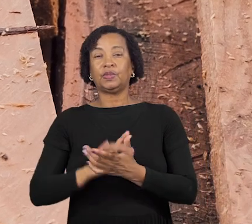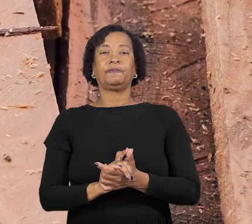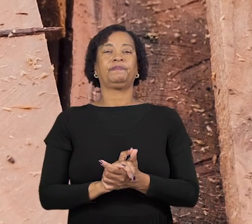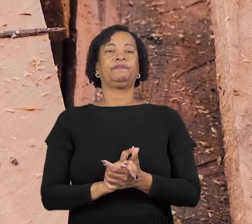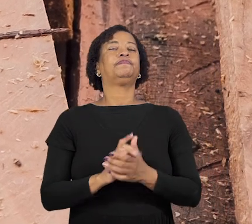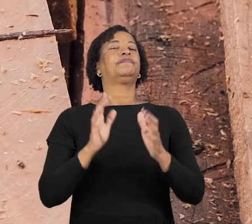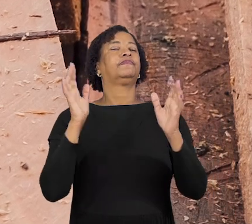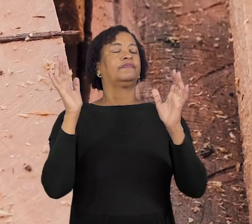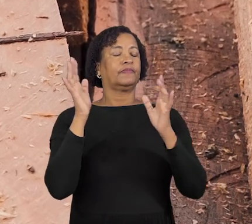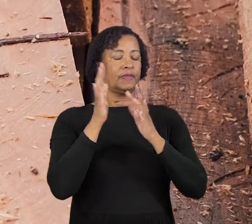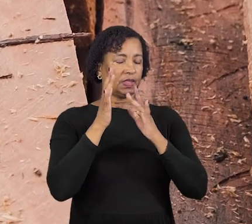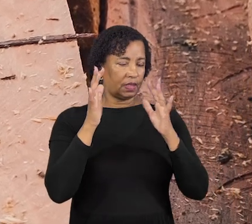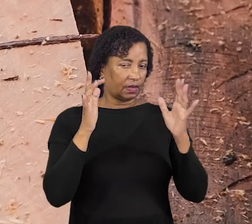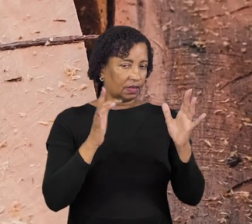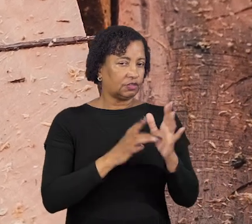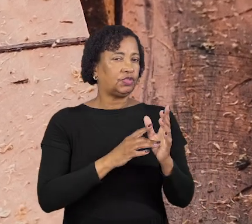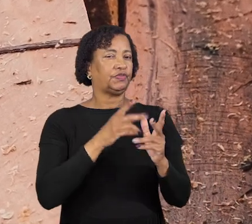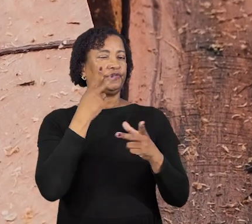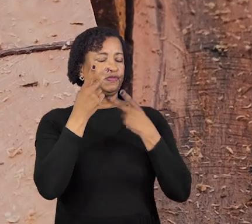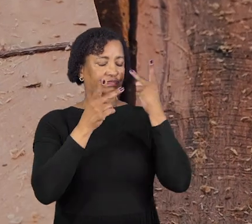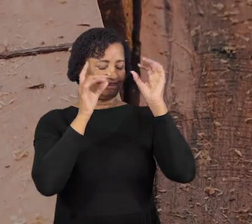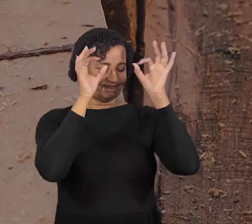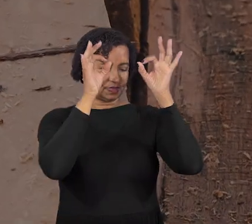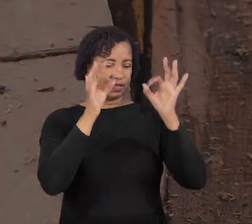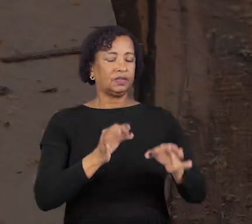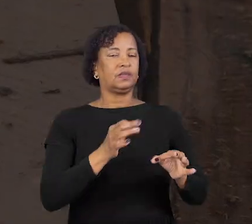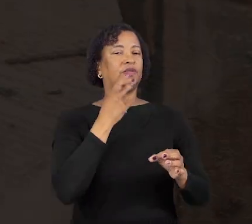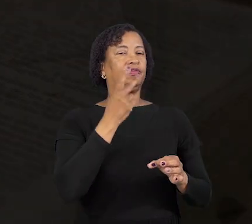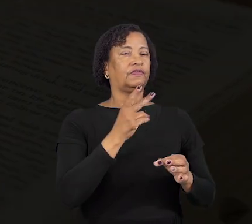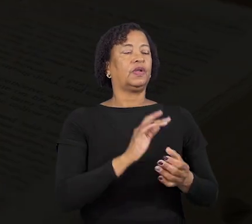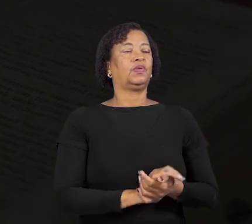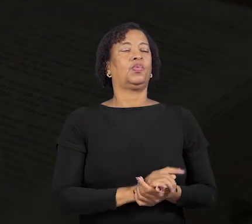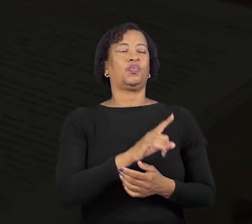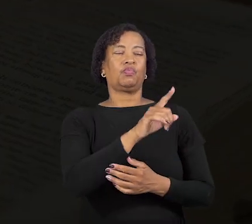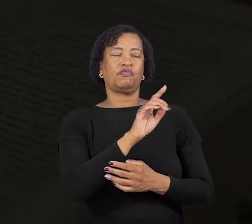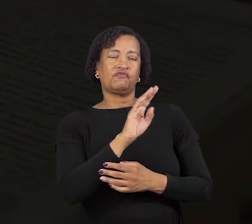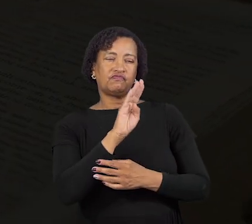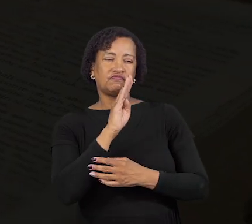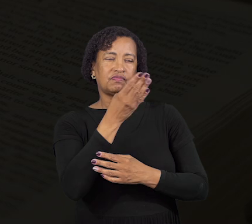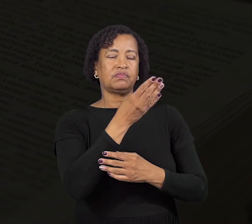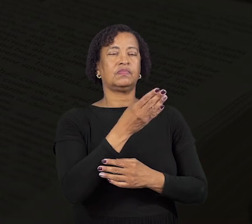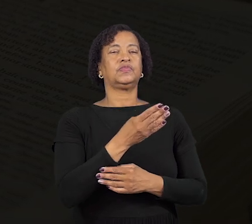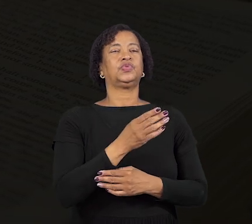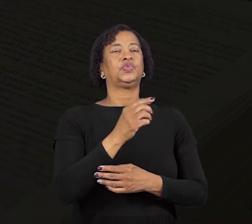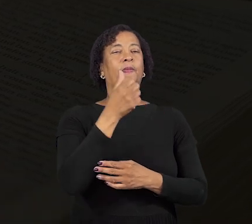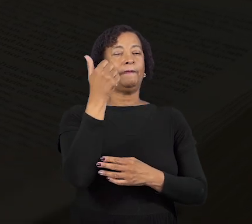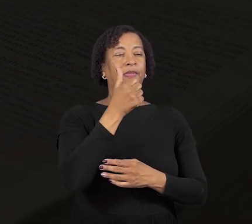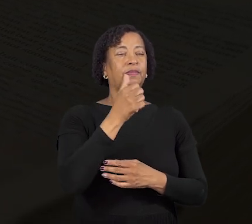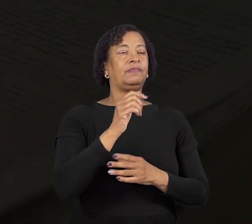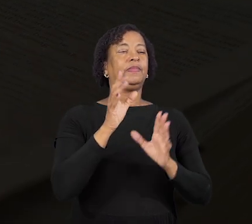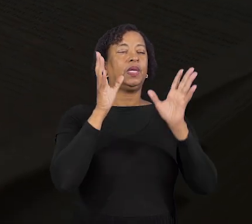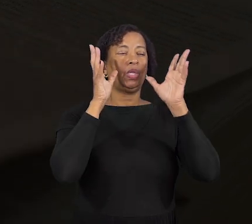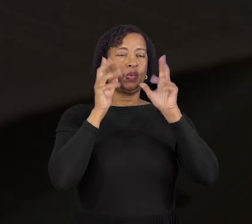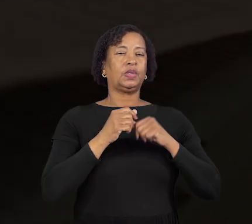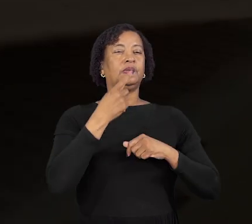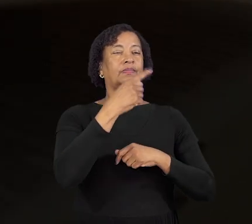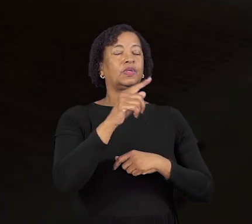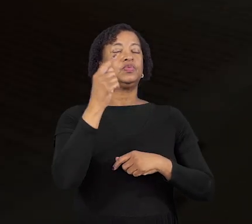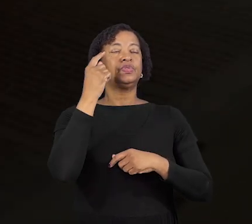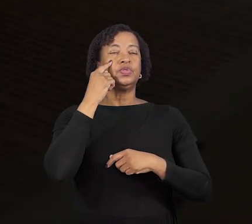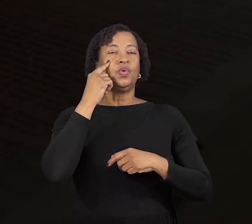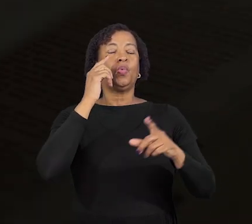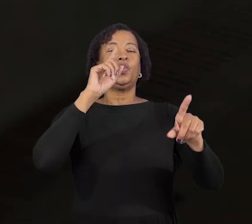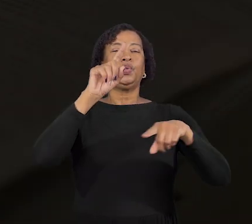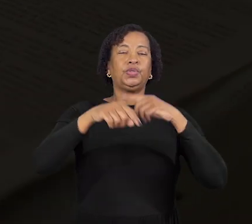nem bem-humorado na frase seguinte. Ele disse: "Hipócrita, tire primeiro a viga do teu olho